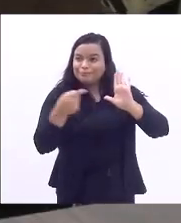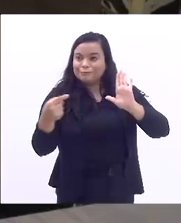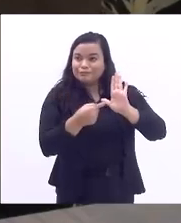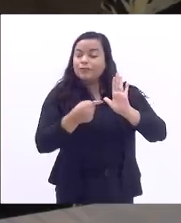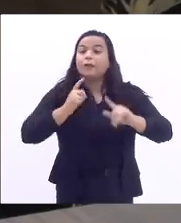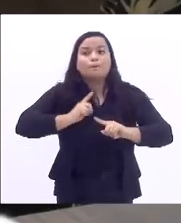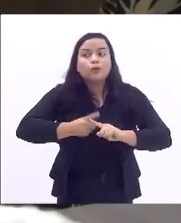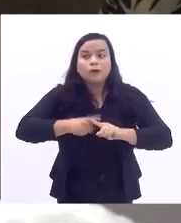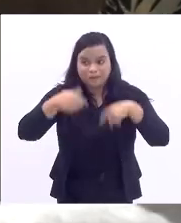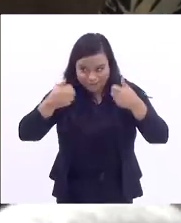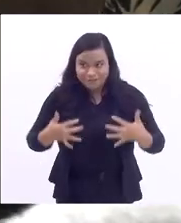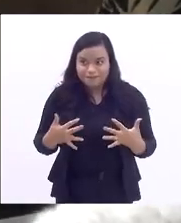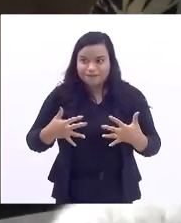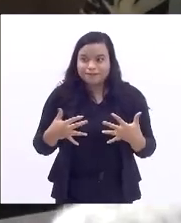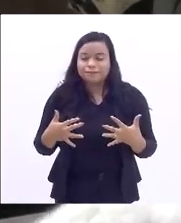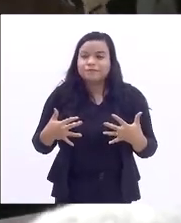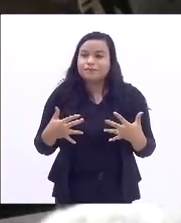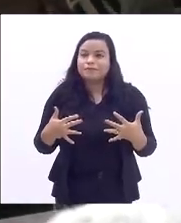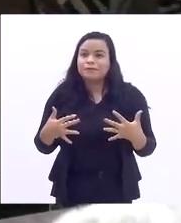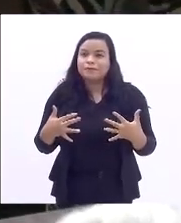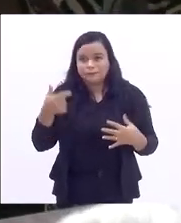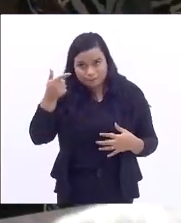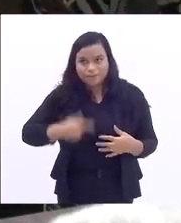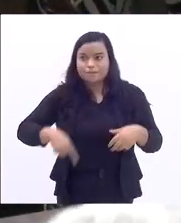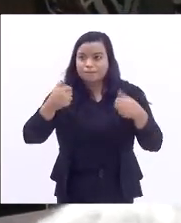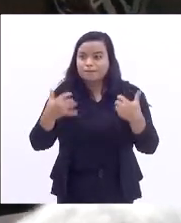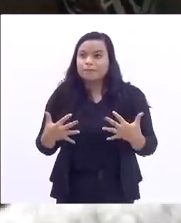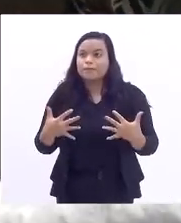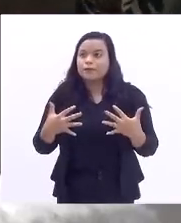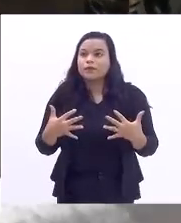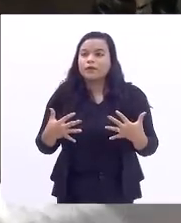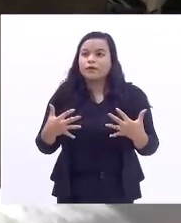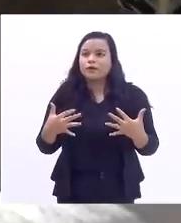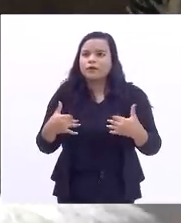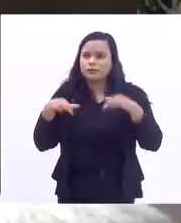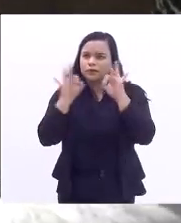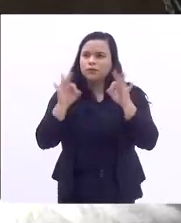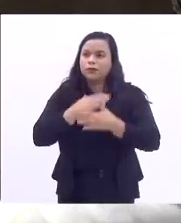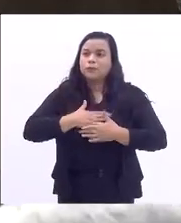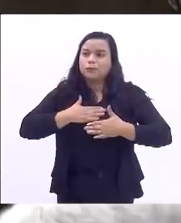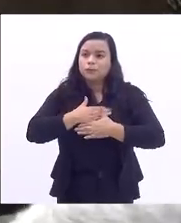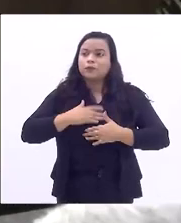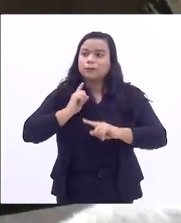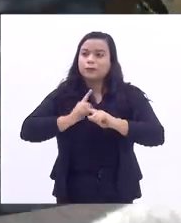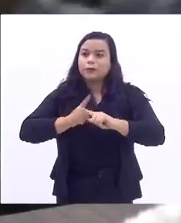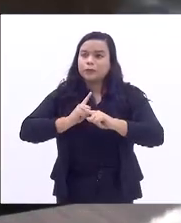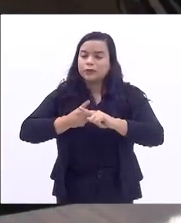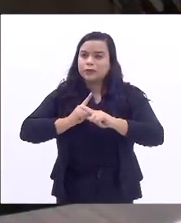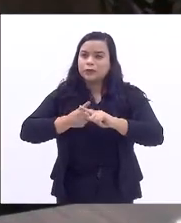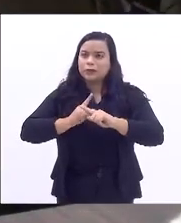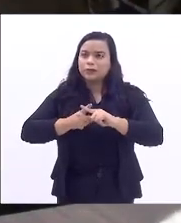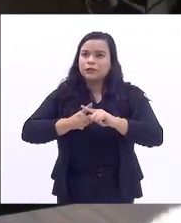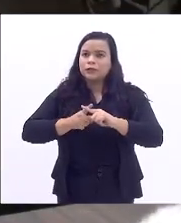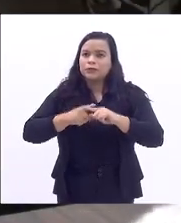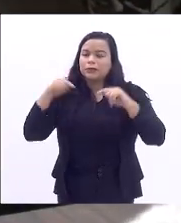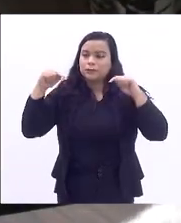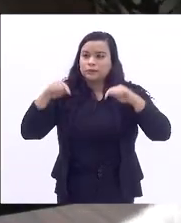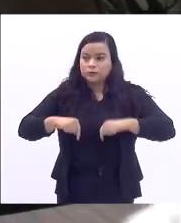porque repito muito me honra porque e aqui